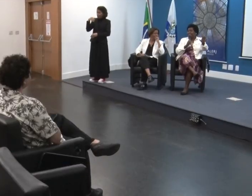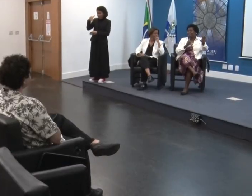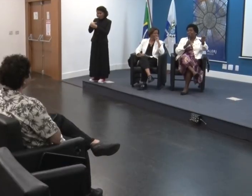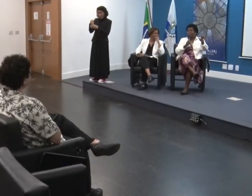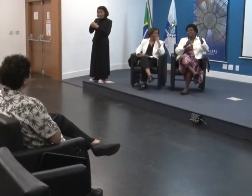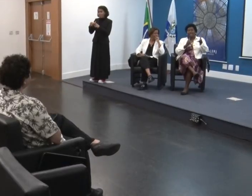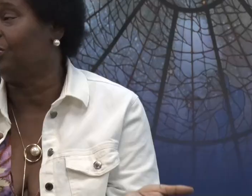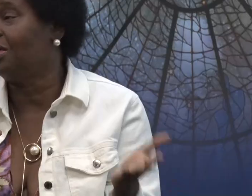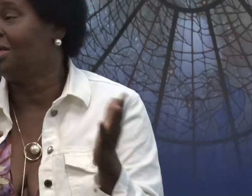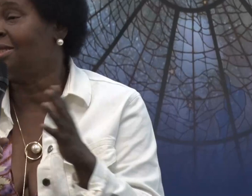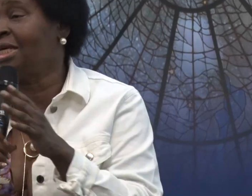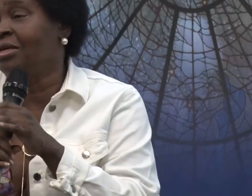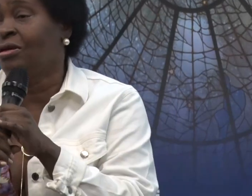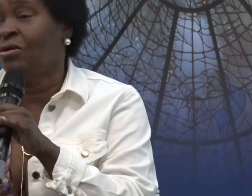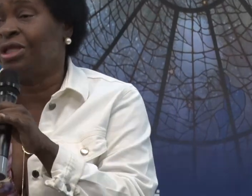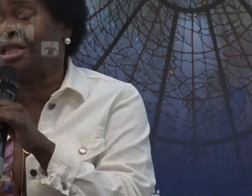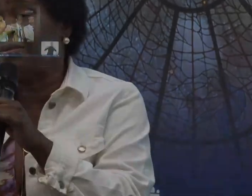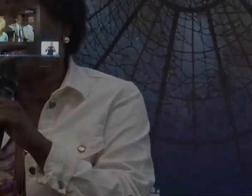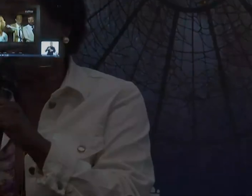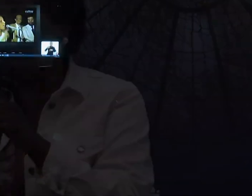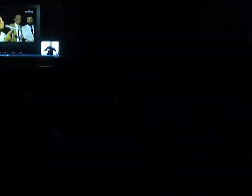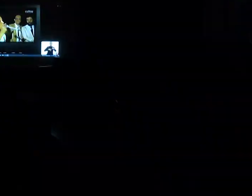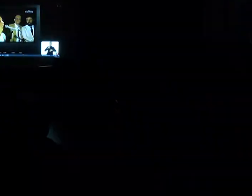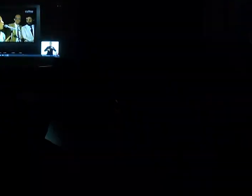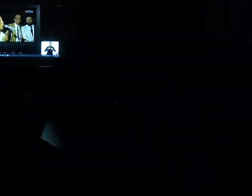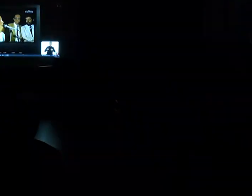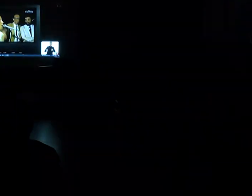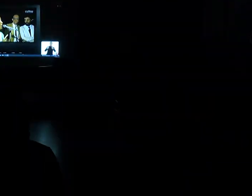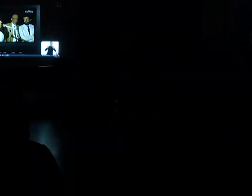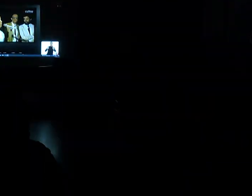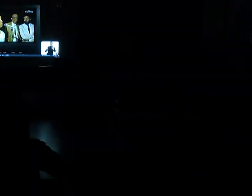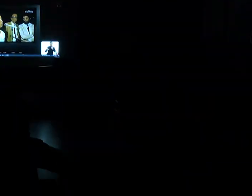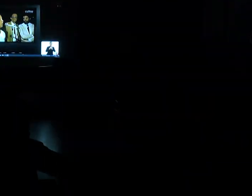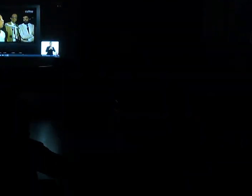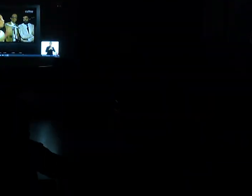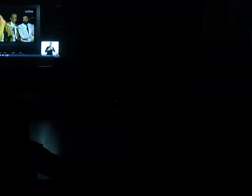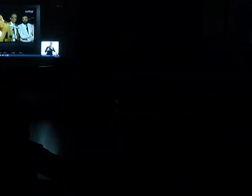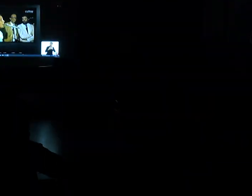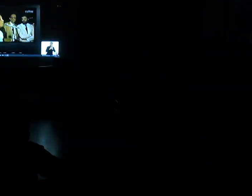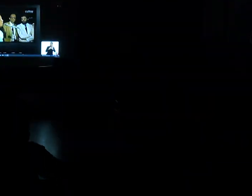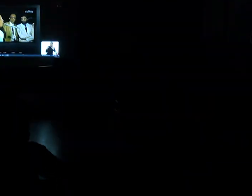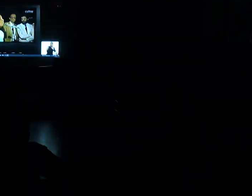suas trajetórias, lutas e leis na vida de toda a população.